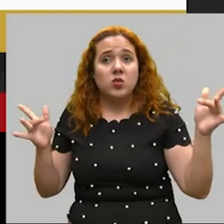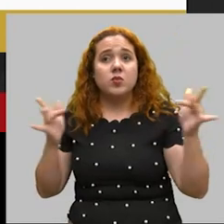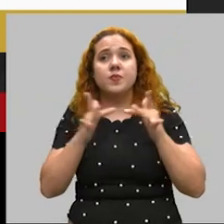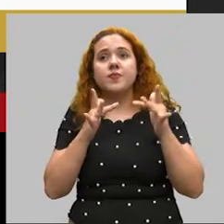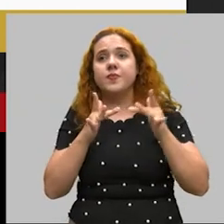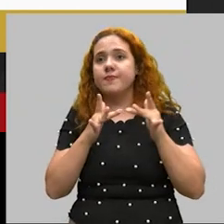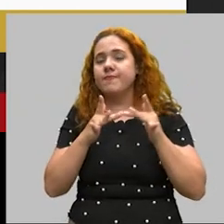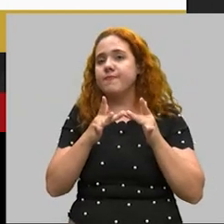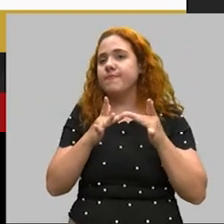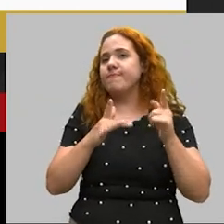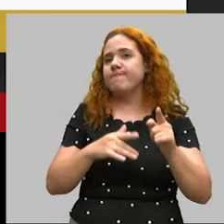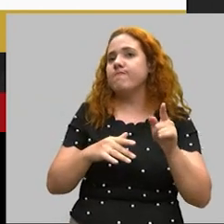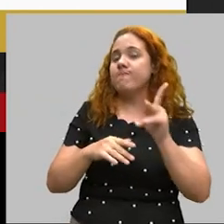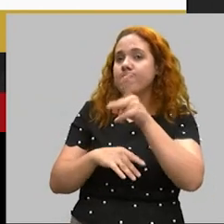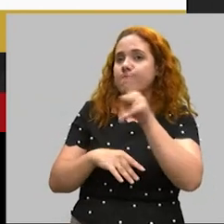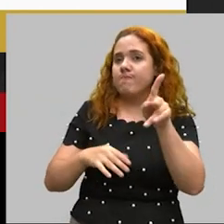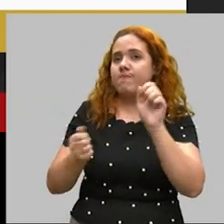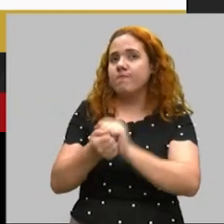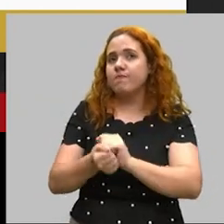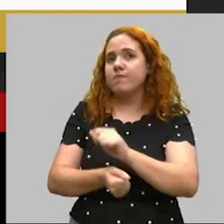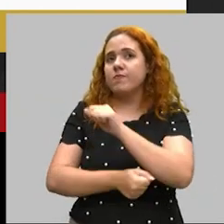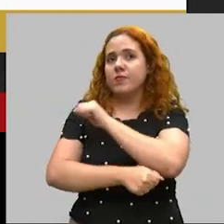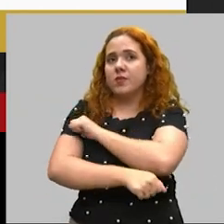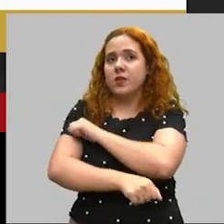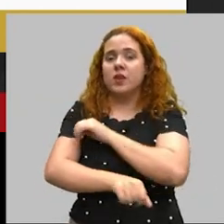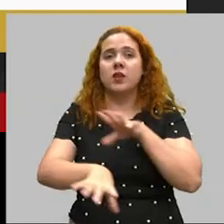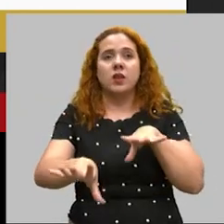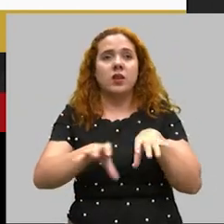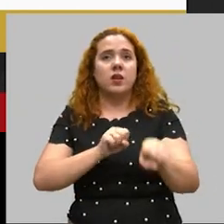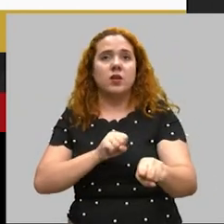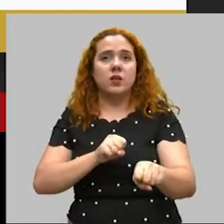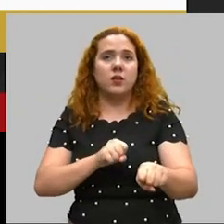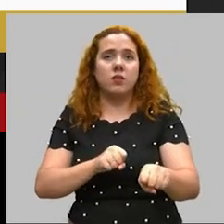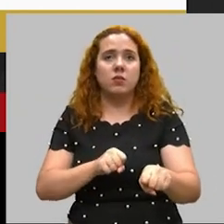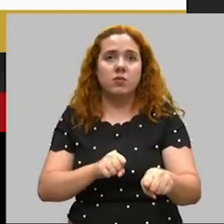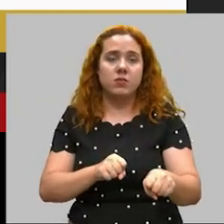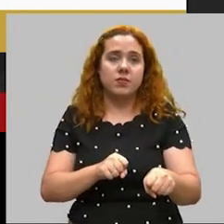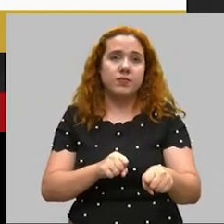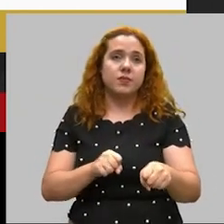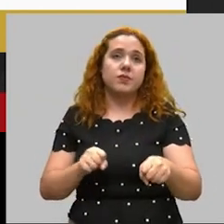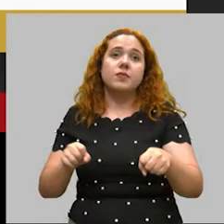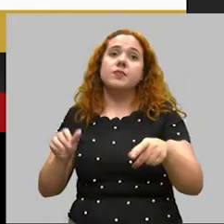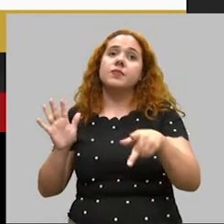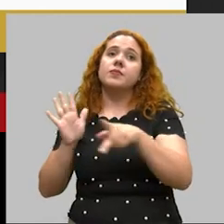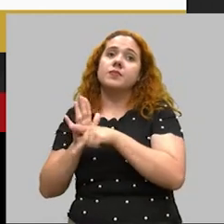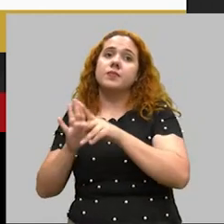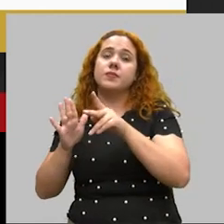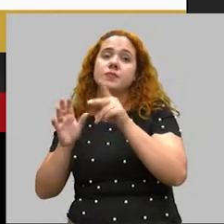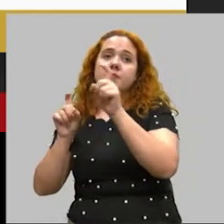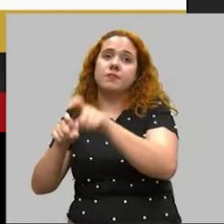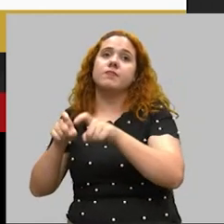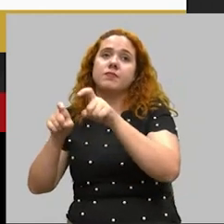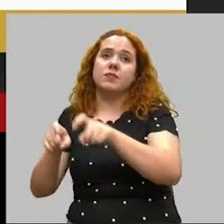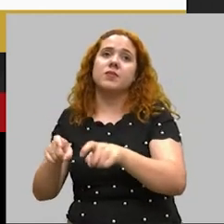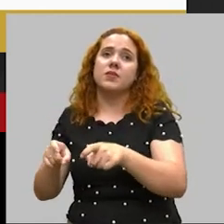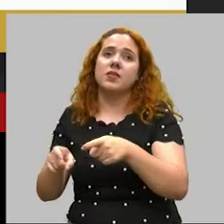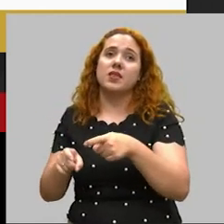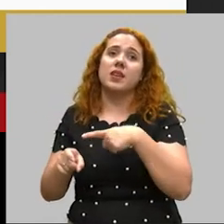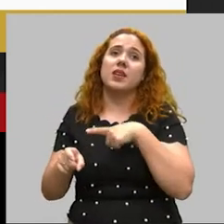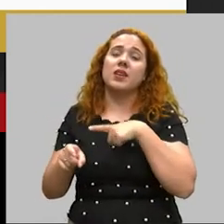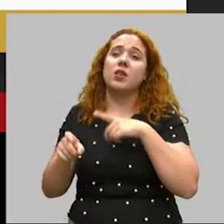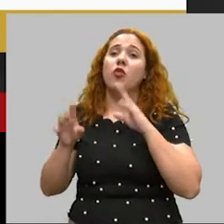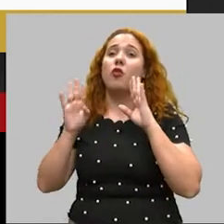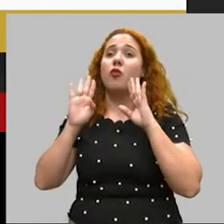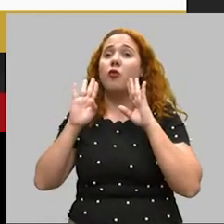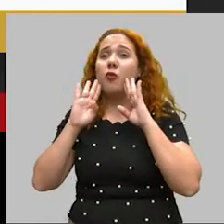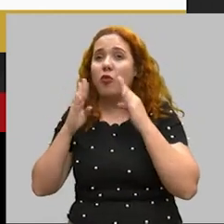os os os os profissionais formados nas licenciaturas em educação do campo eles possuem relações muito mais horizontais e